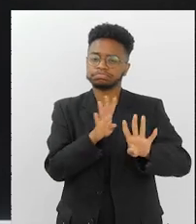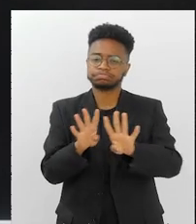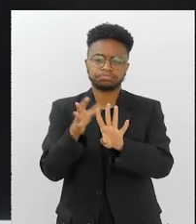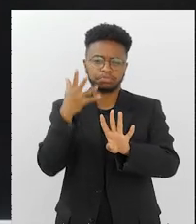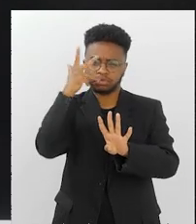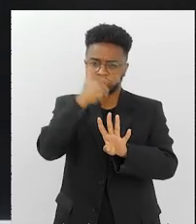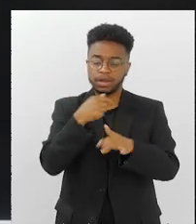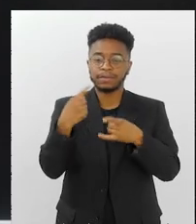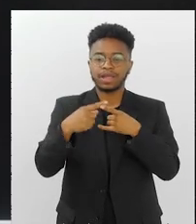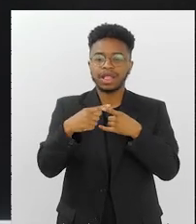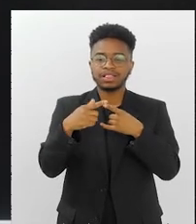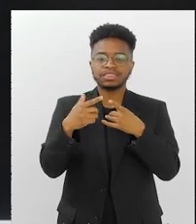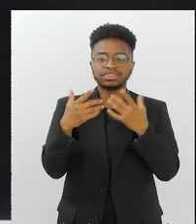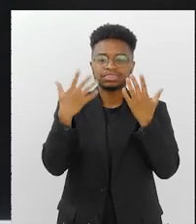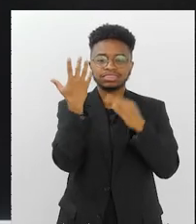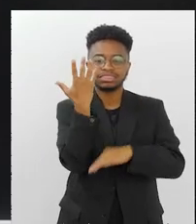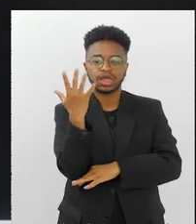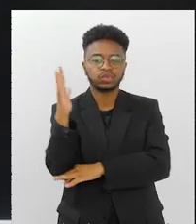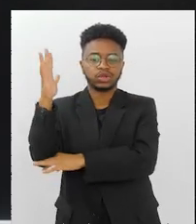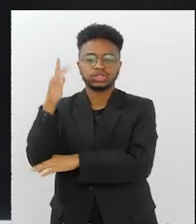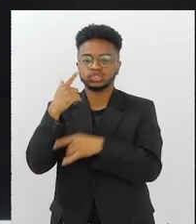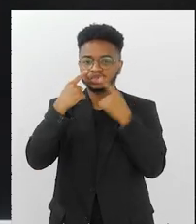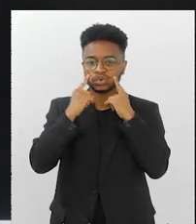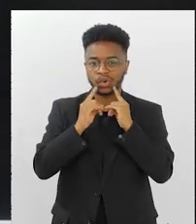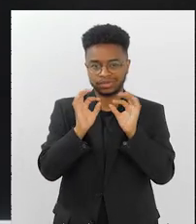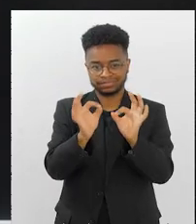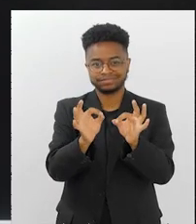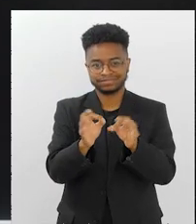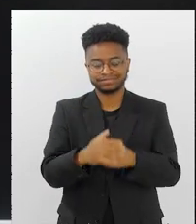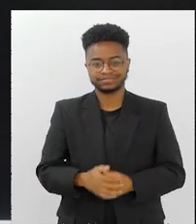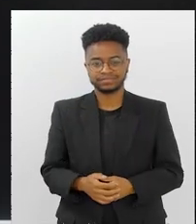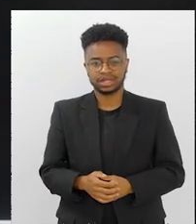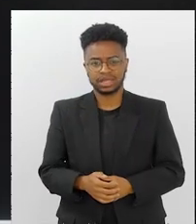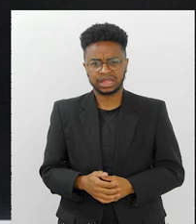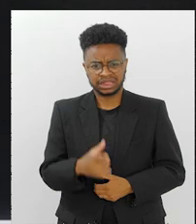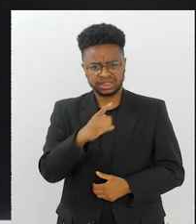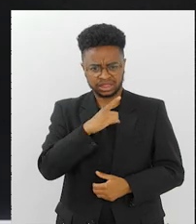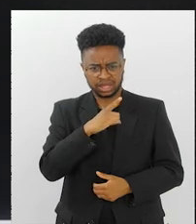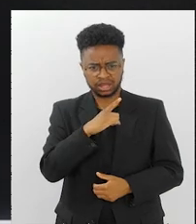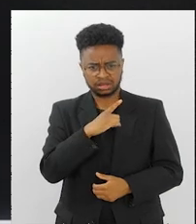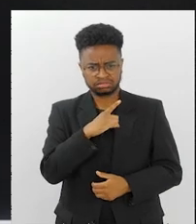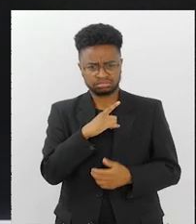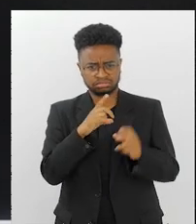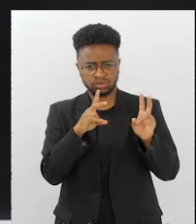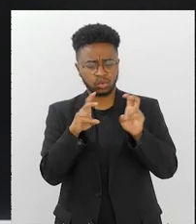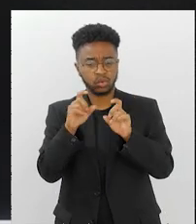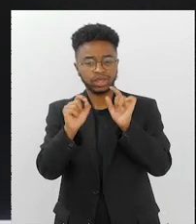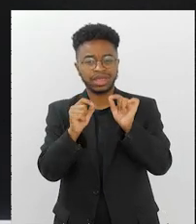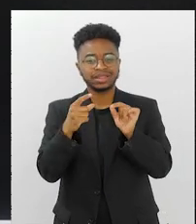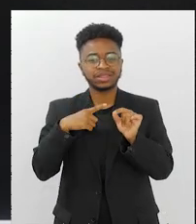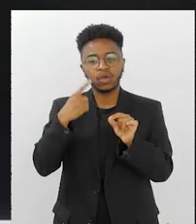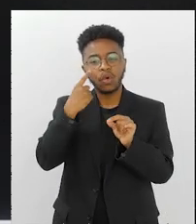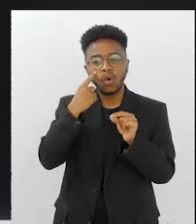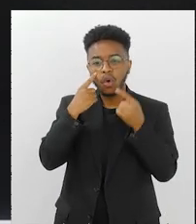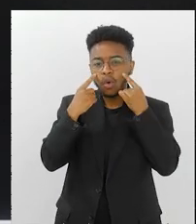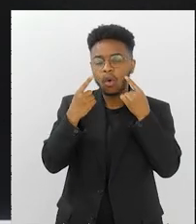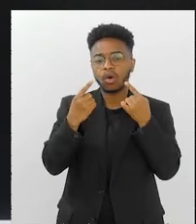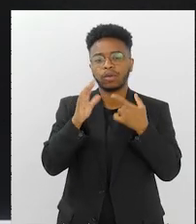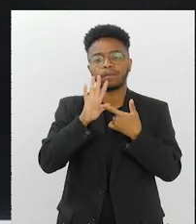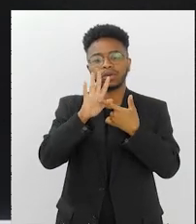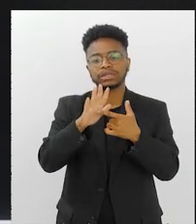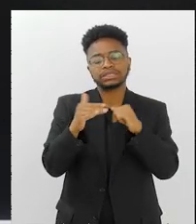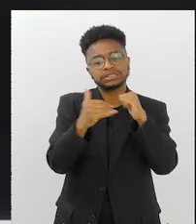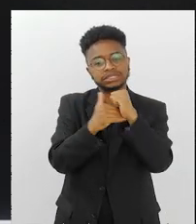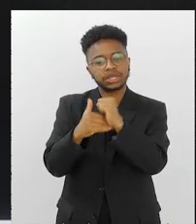belíssima né onde a natureza chora né a natureza chora e tinha essa coisa do olho né do Mistério